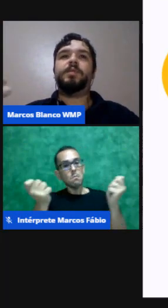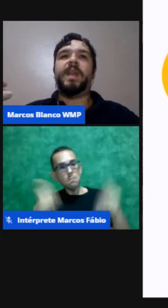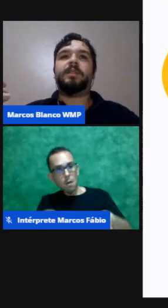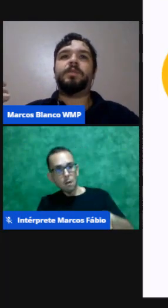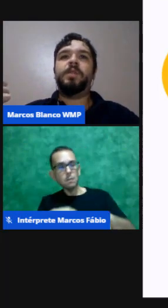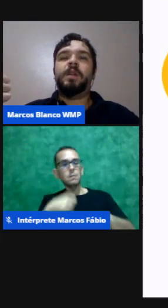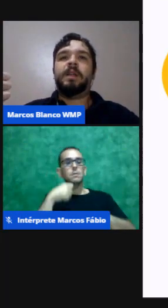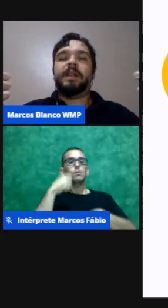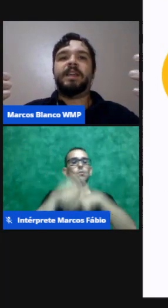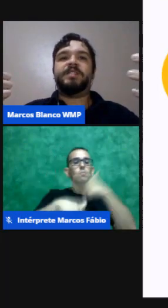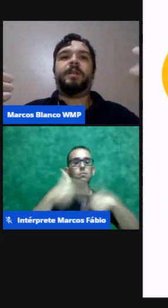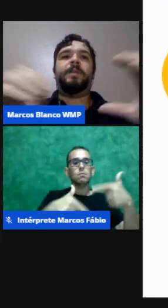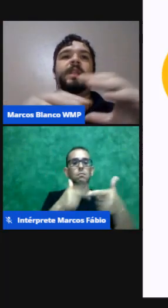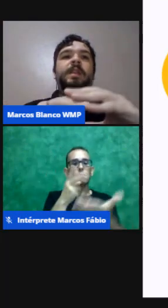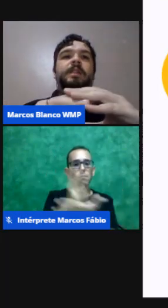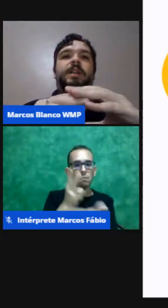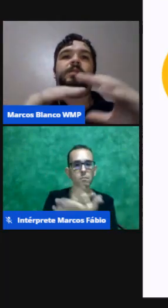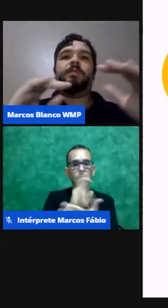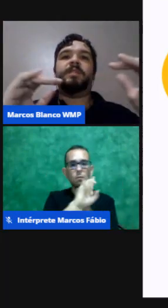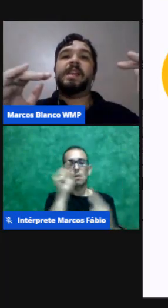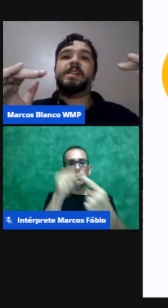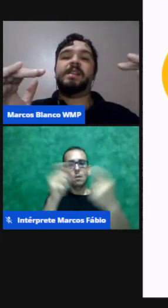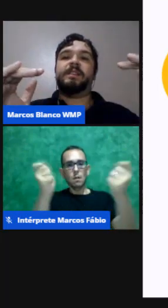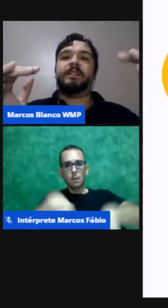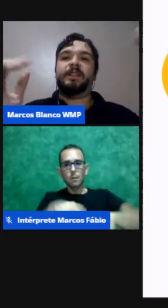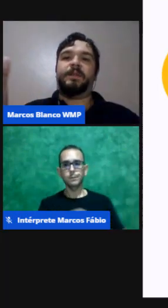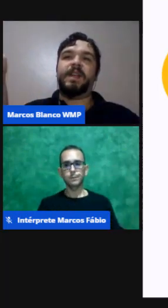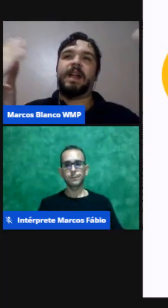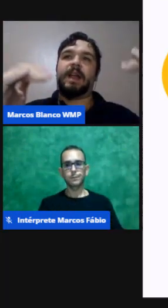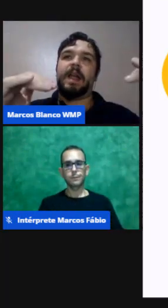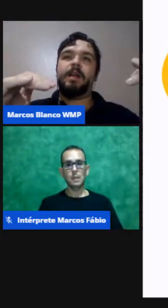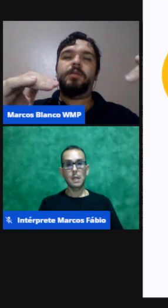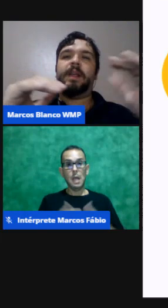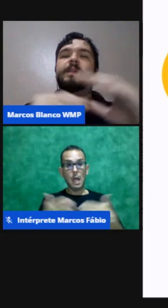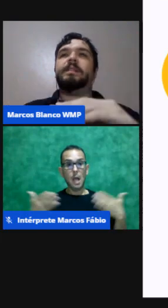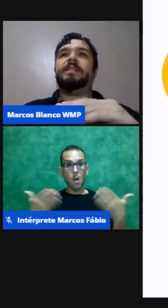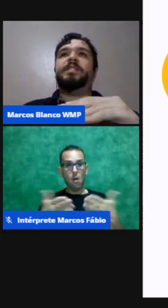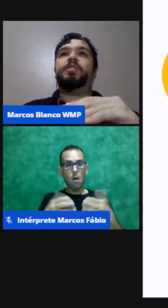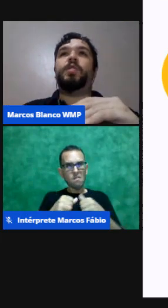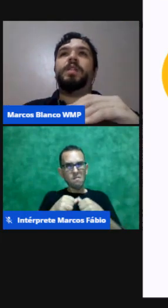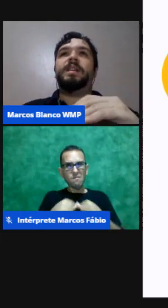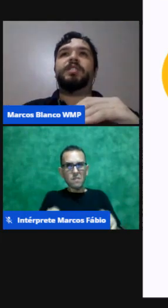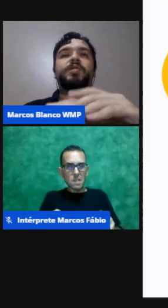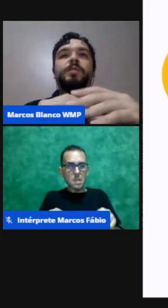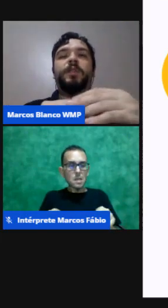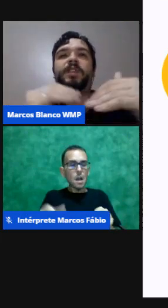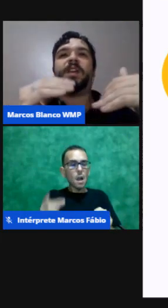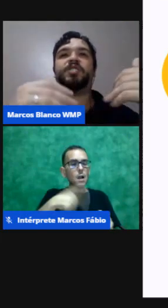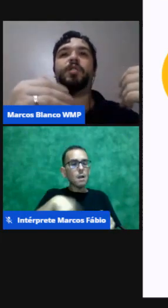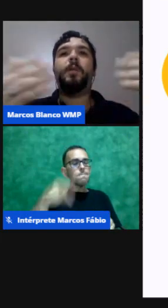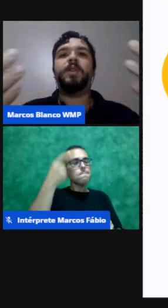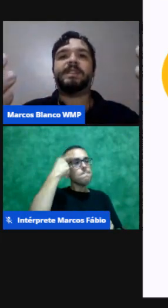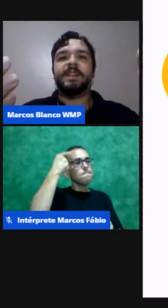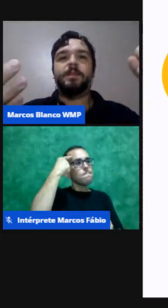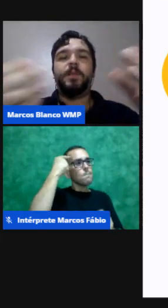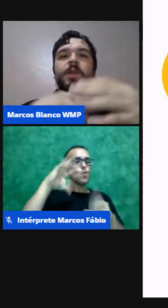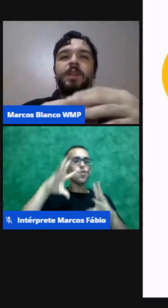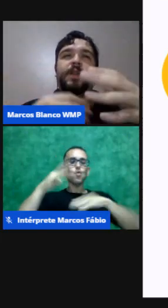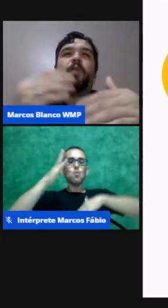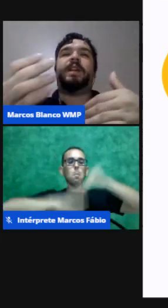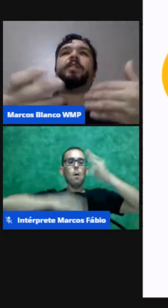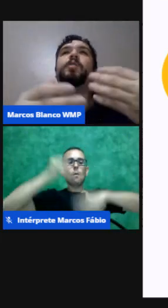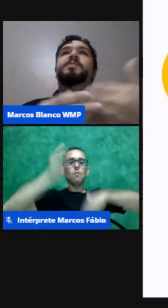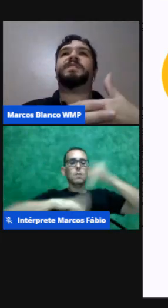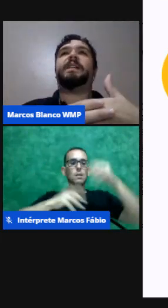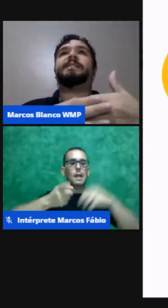a implementação do método na região. Então, e fica a cargo, né, de todos os profissionais do